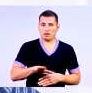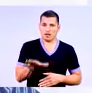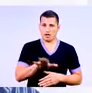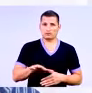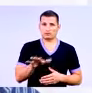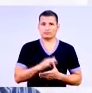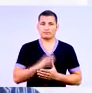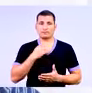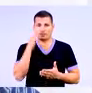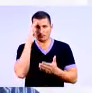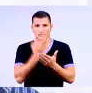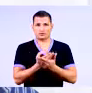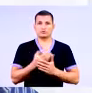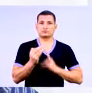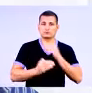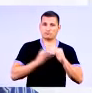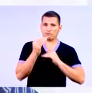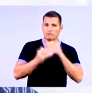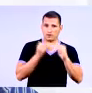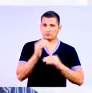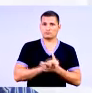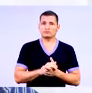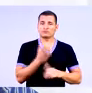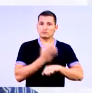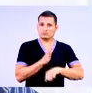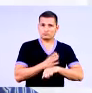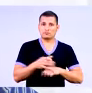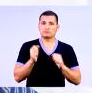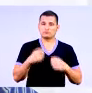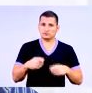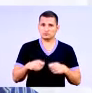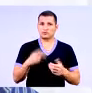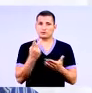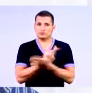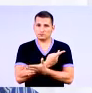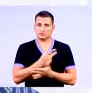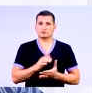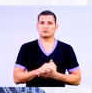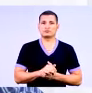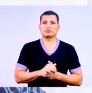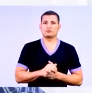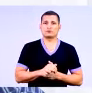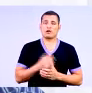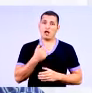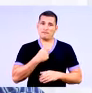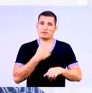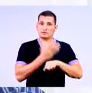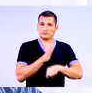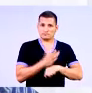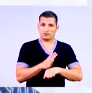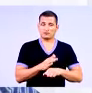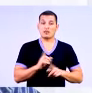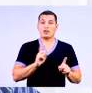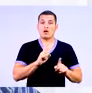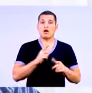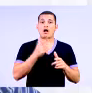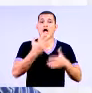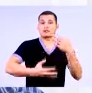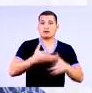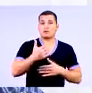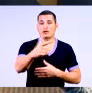que o desenvolvimento dessas atividades, eles devem acontecer de uma maneira em que a minha atividade, ela não prejudique a